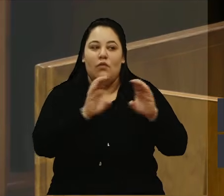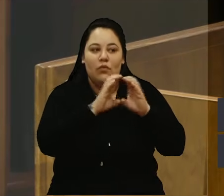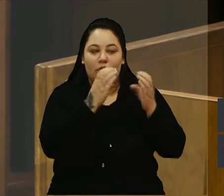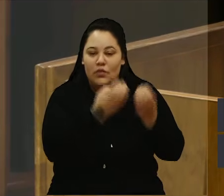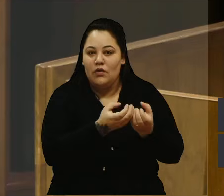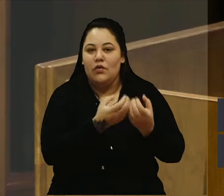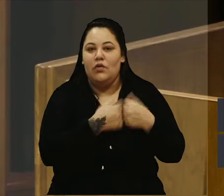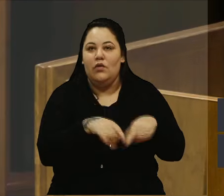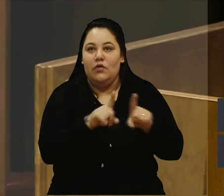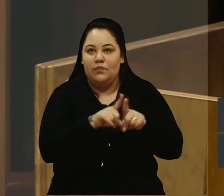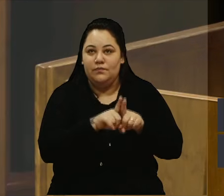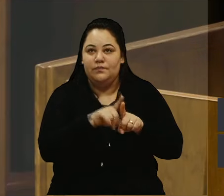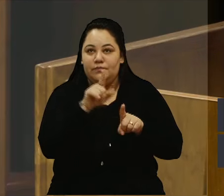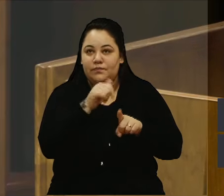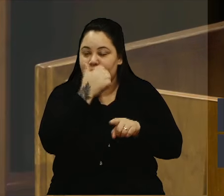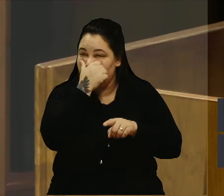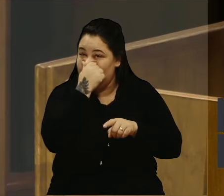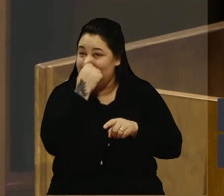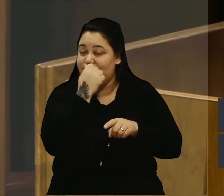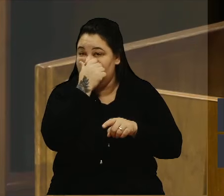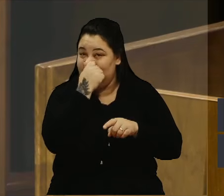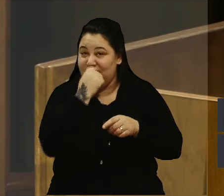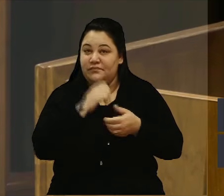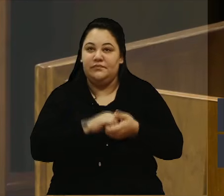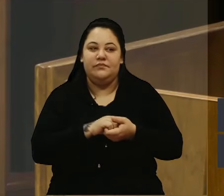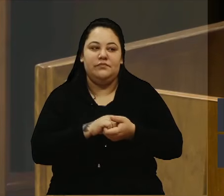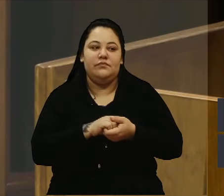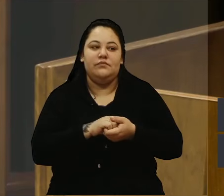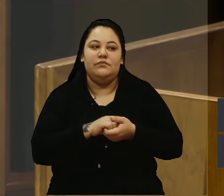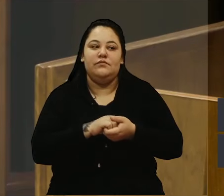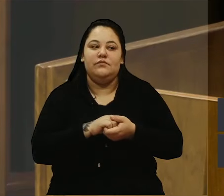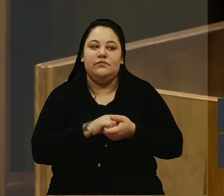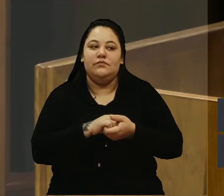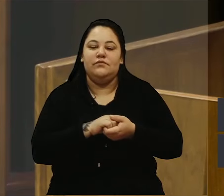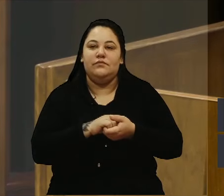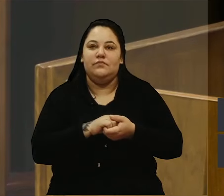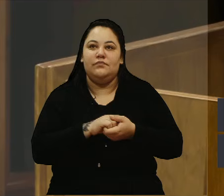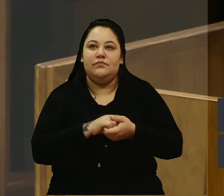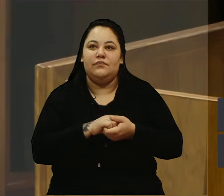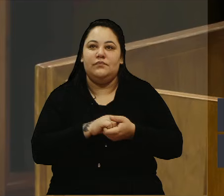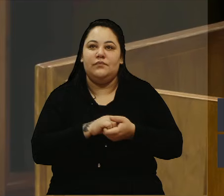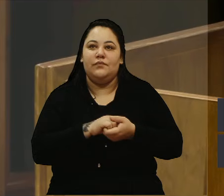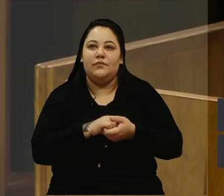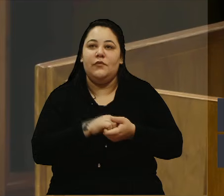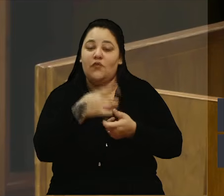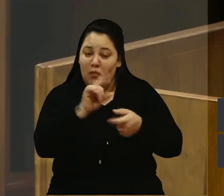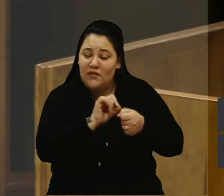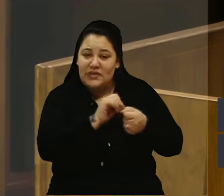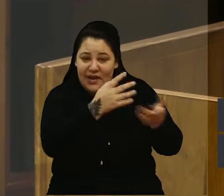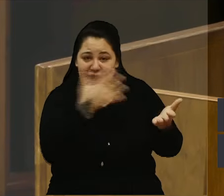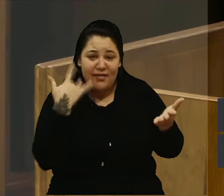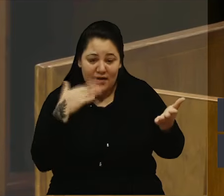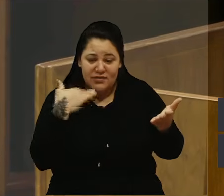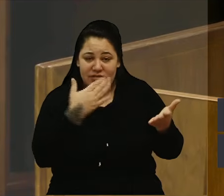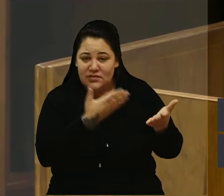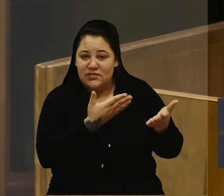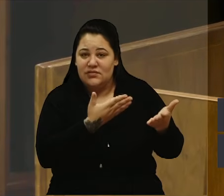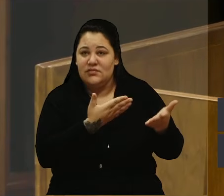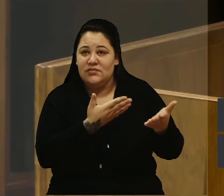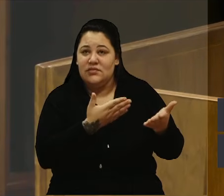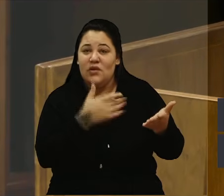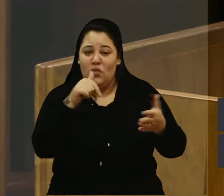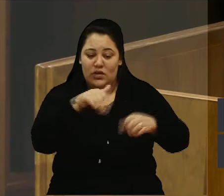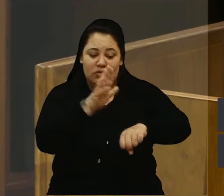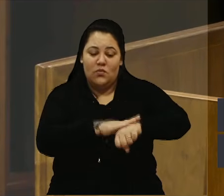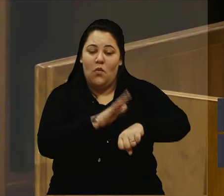estão dispostos a isso. Estão, vereadora Andressa, vereador Ramon, a fazer isso. Né? Então, nesse momento,